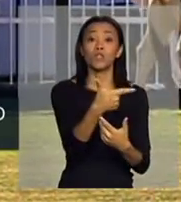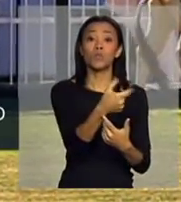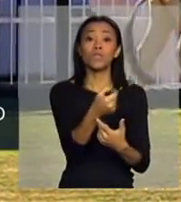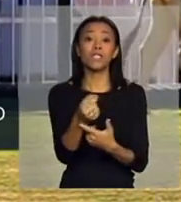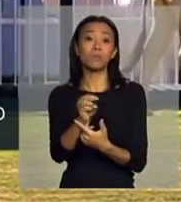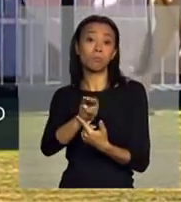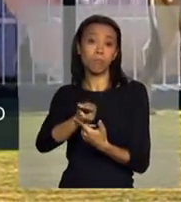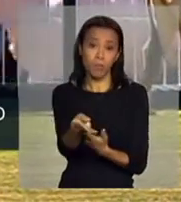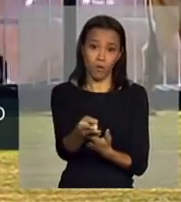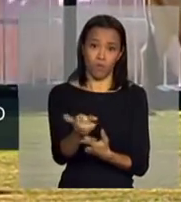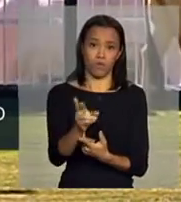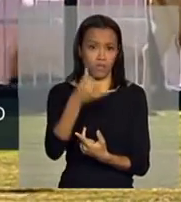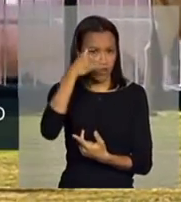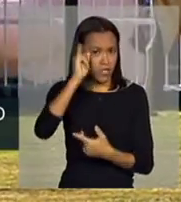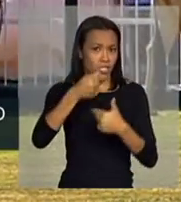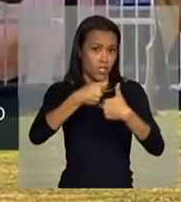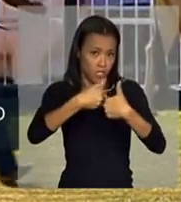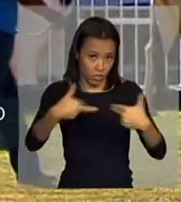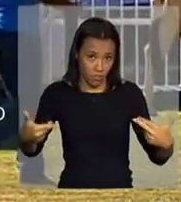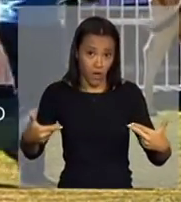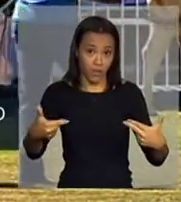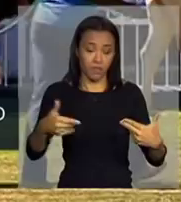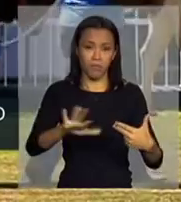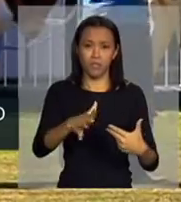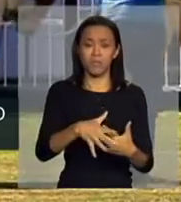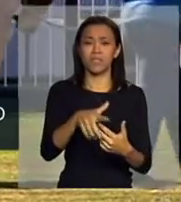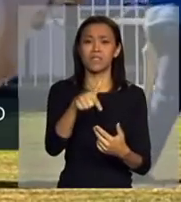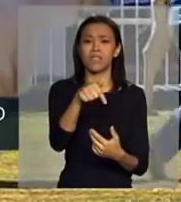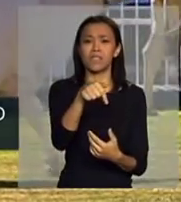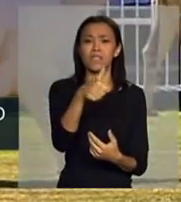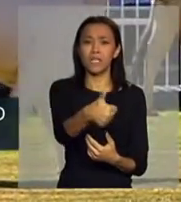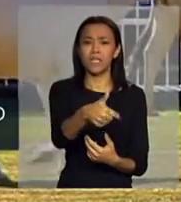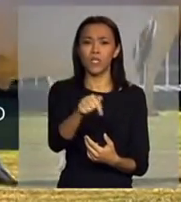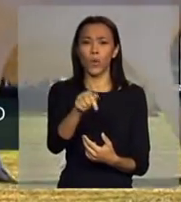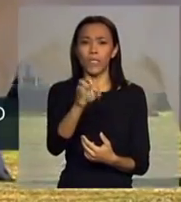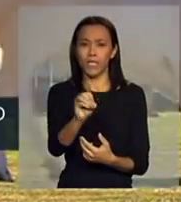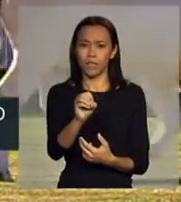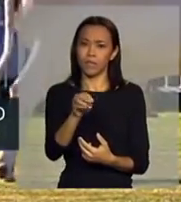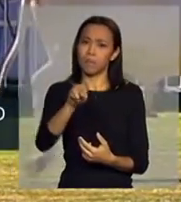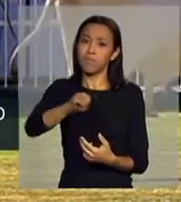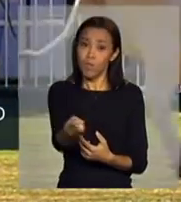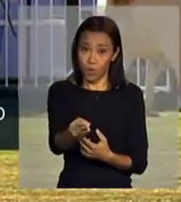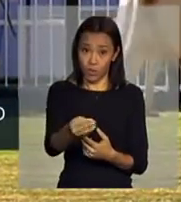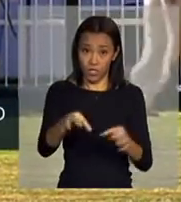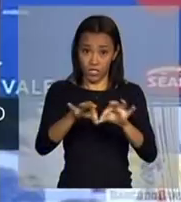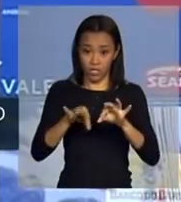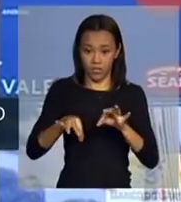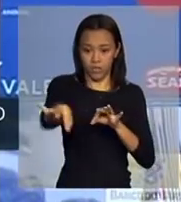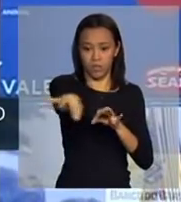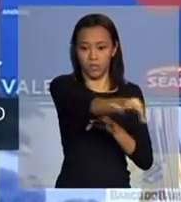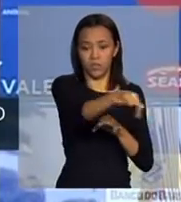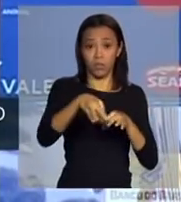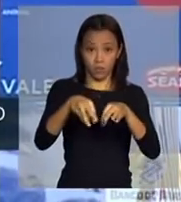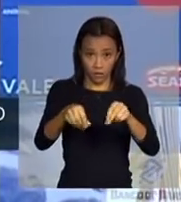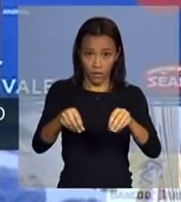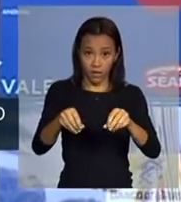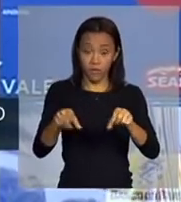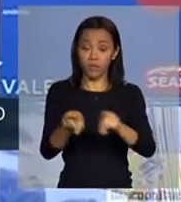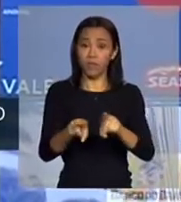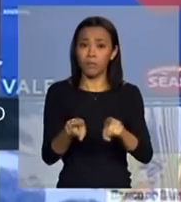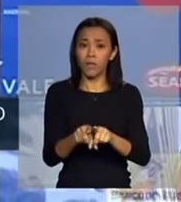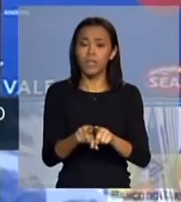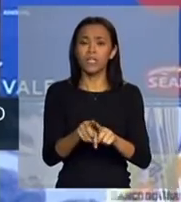animais, ocupando mais ou menos 180 milhões de hectares. E produzimos, como já disse, 9,2 milhões de